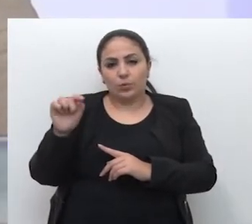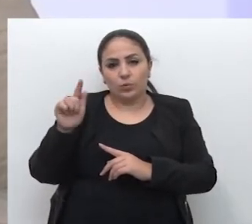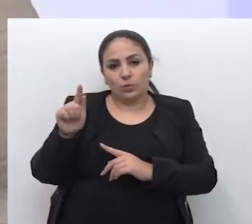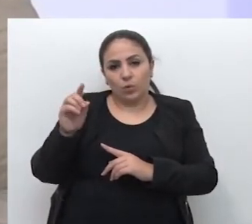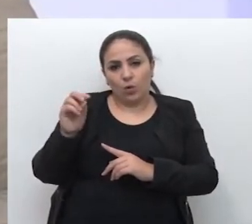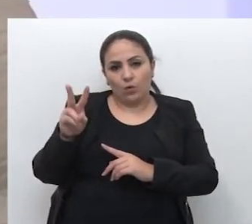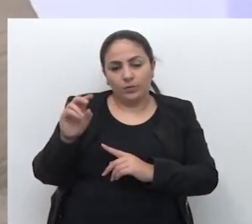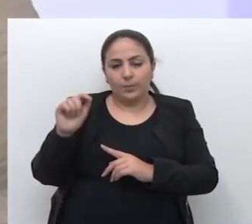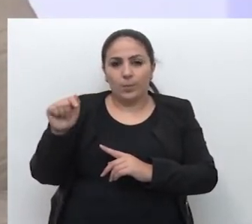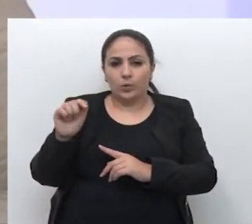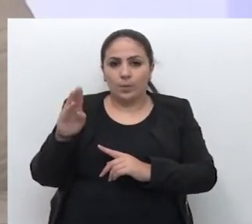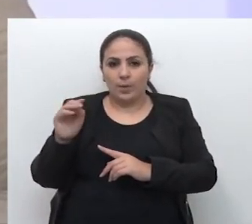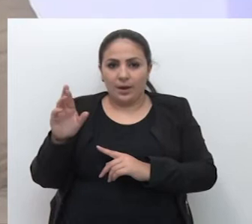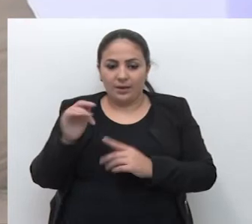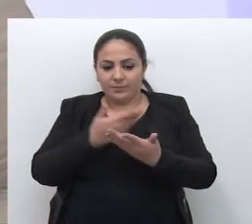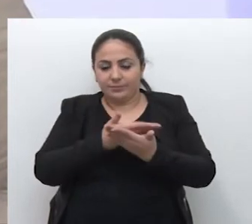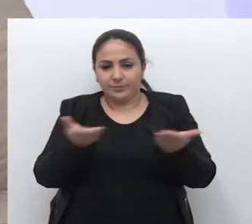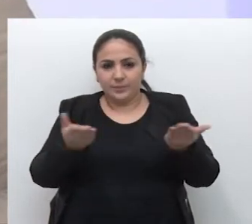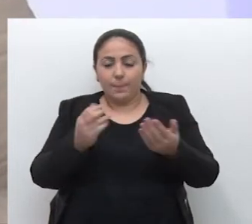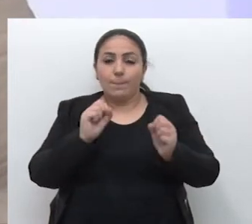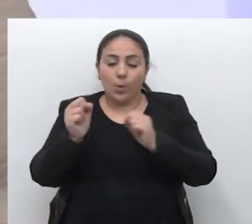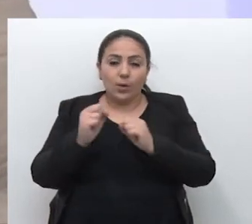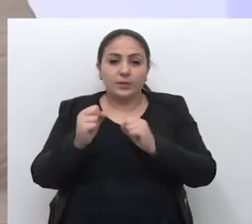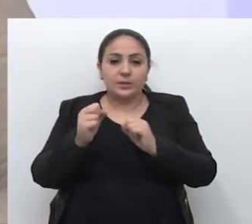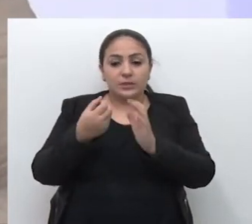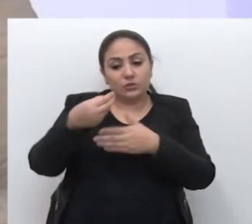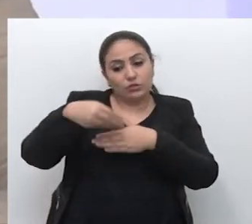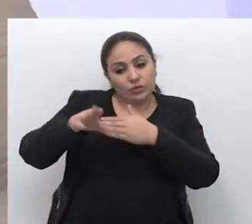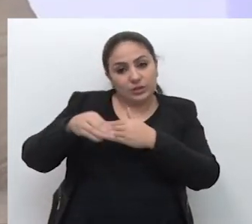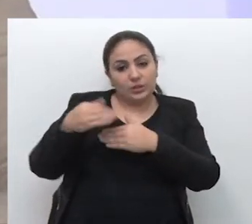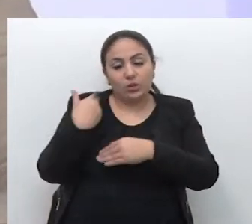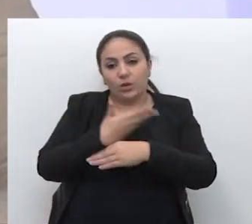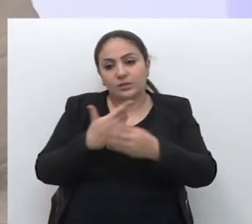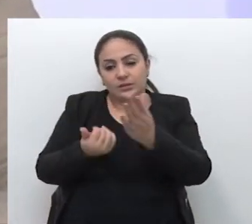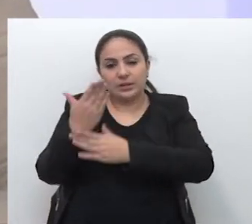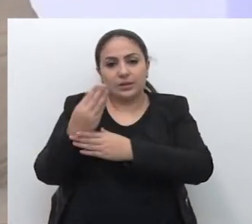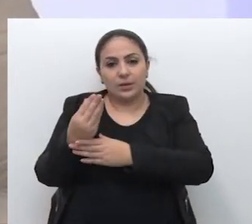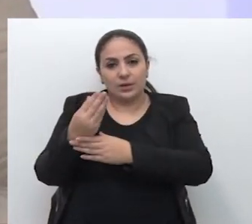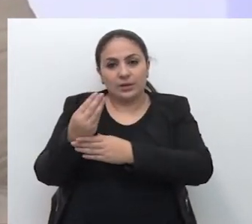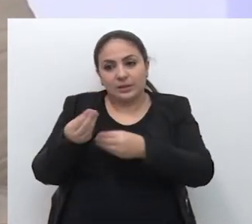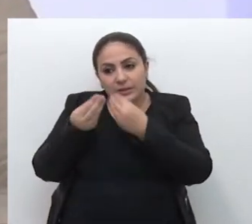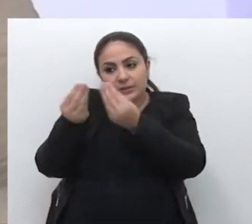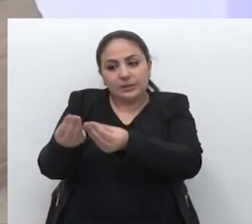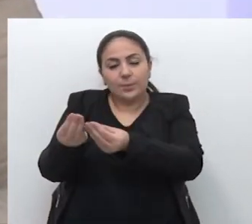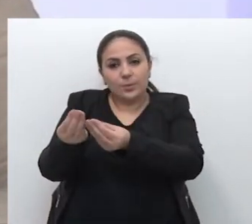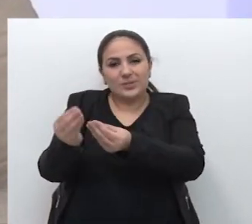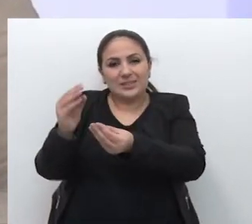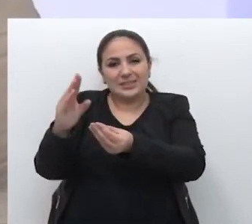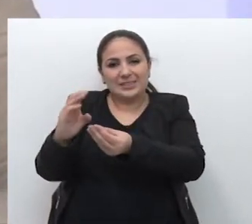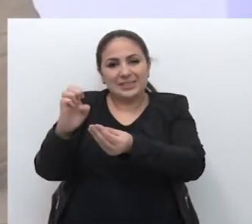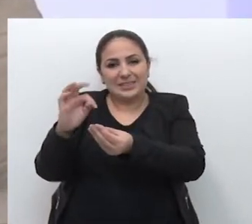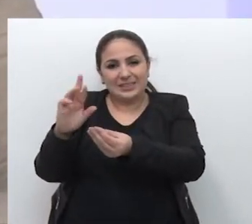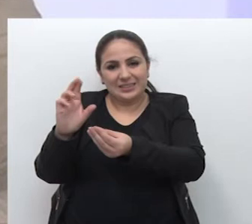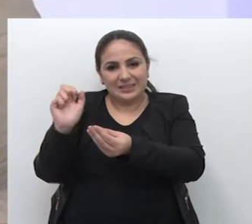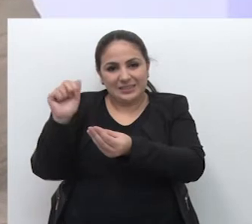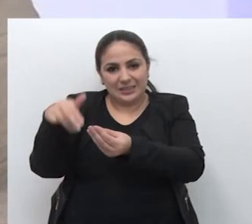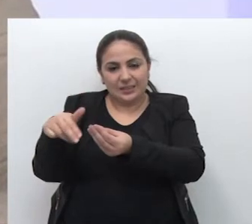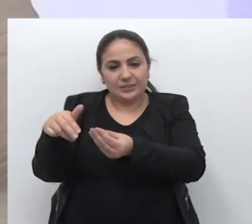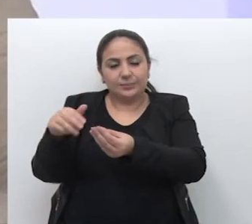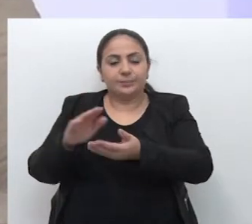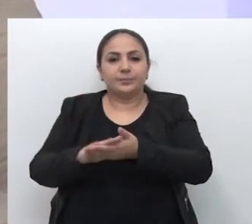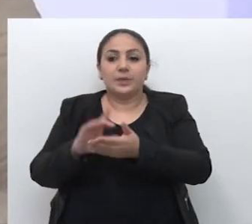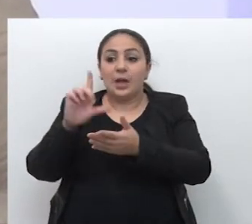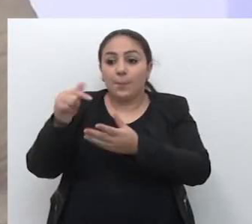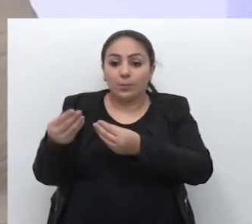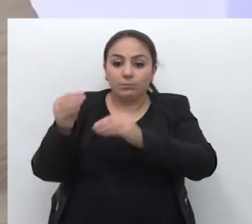educaçãotrânsito@pmpf.rs.gov.br. Pode enviar a sua sugestão, que nós estaremos enviando para o CETRAN, que eles estão construindo esse documento do Rio Grande do